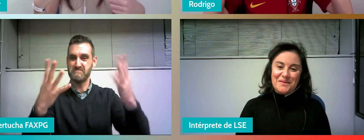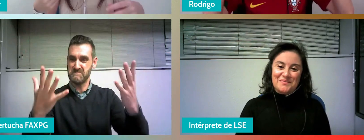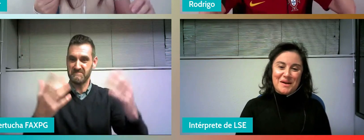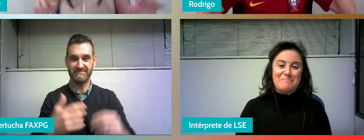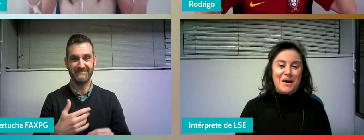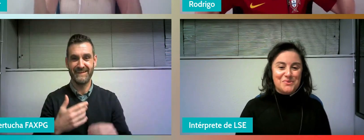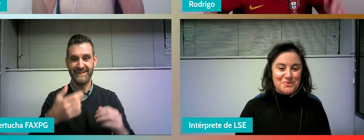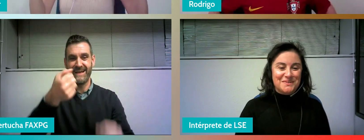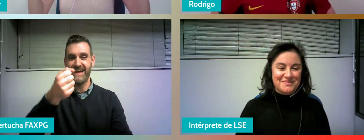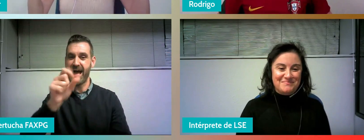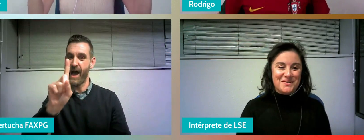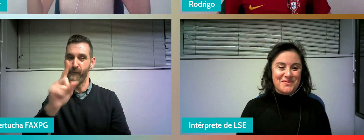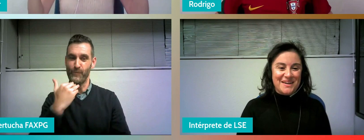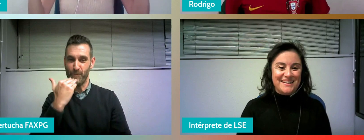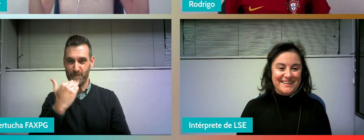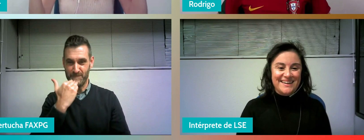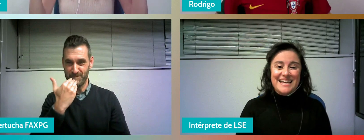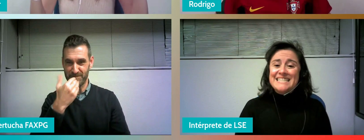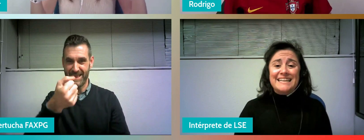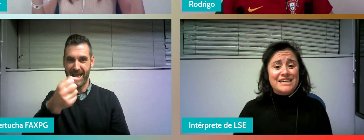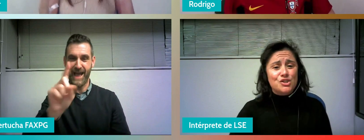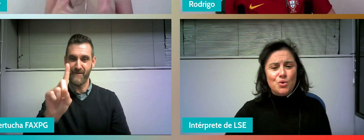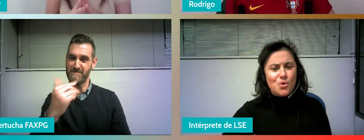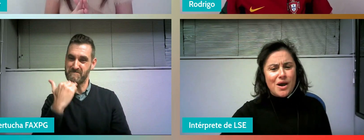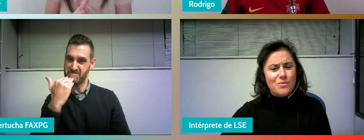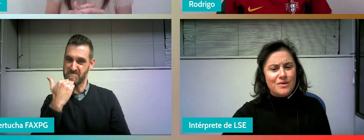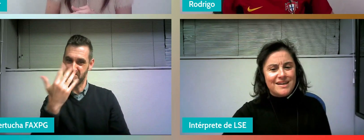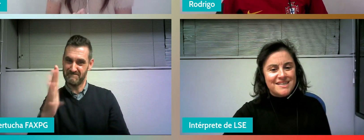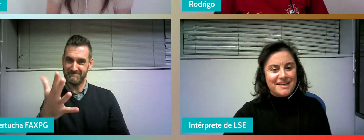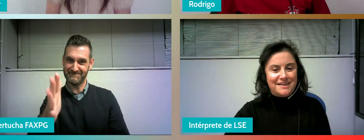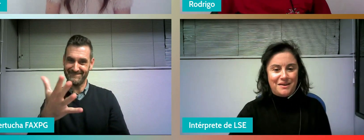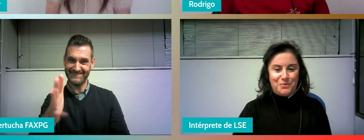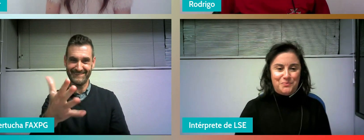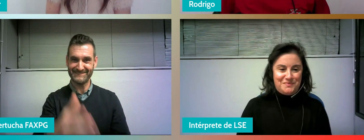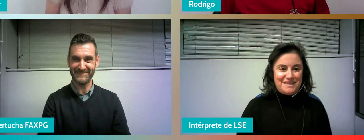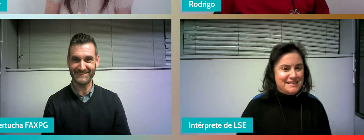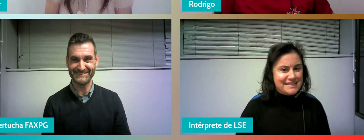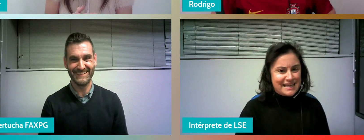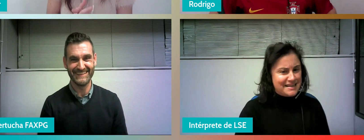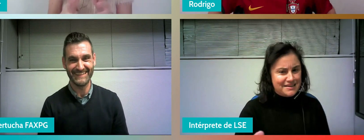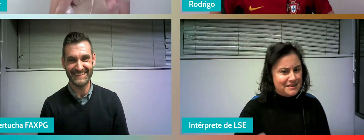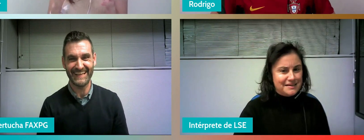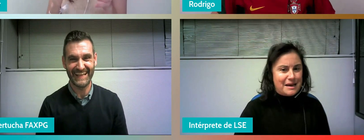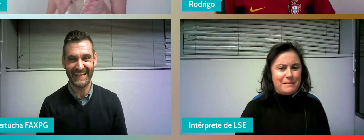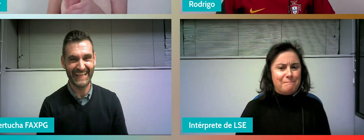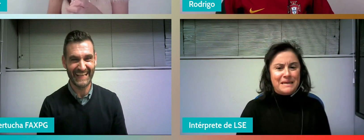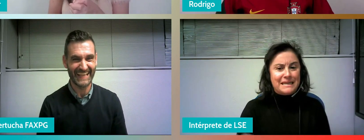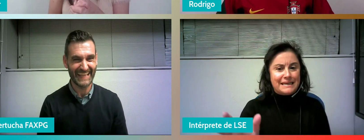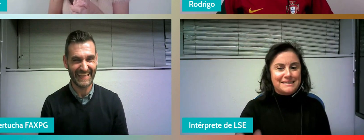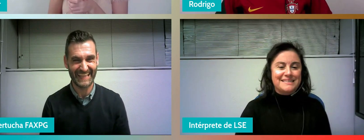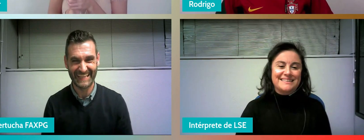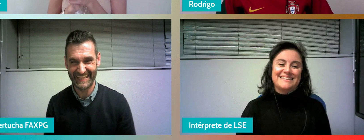Moi ben, un aplauso. Yeah. Xa tes o a un case acabado. Xa tes aí